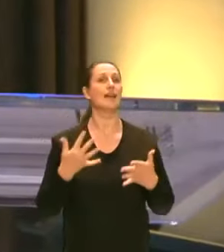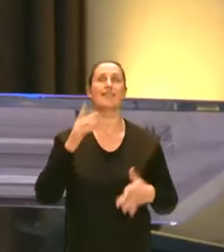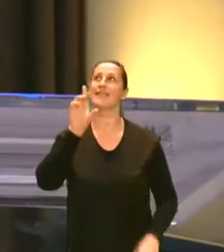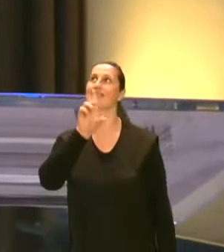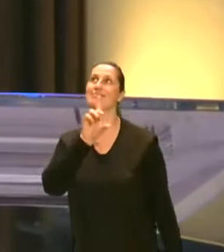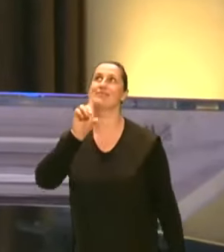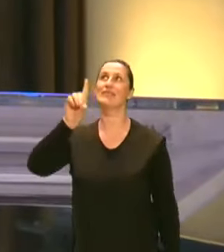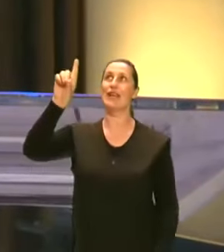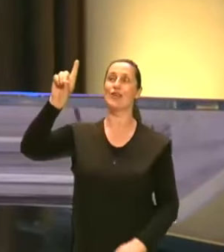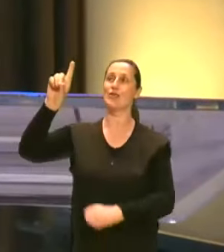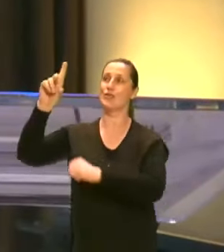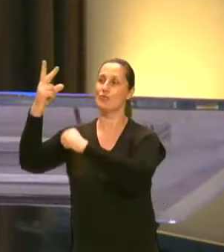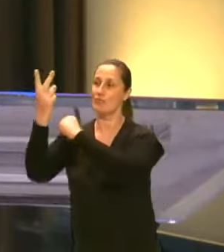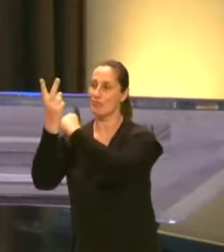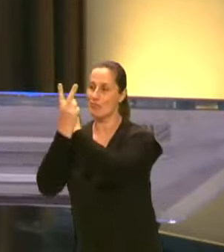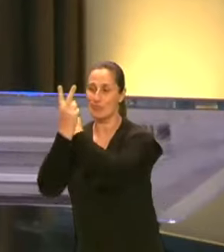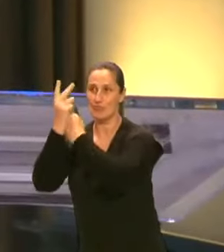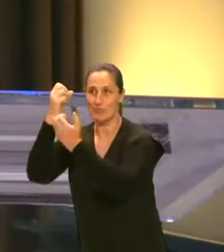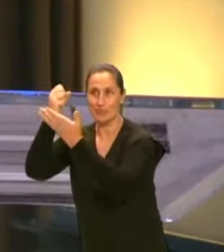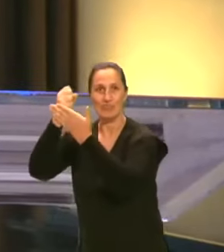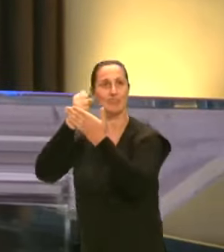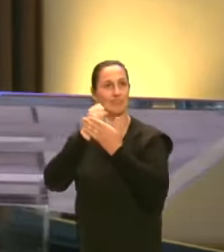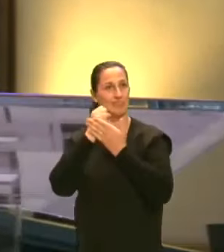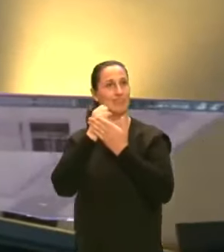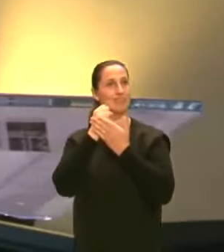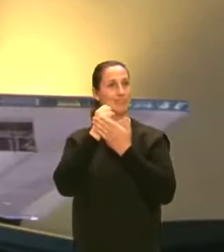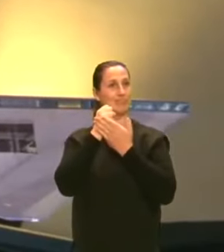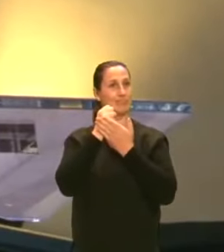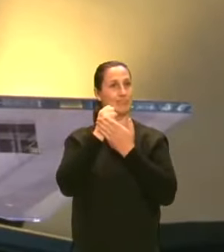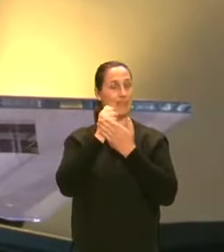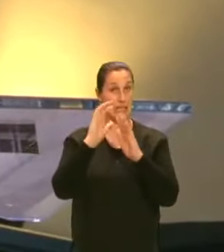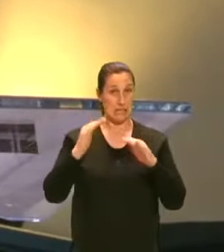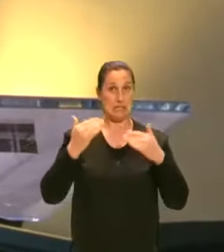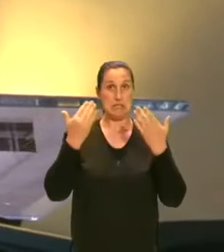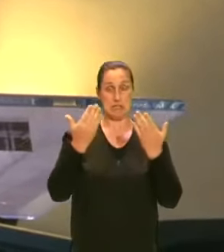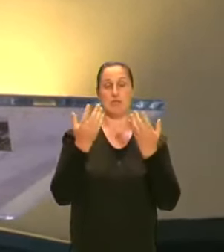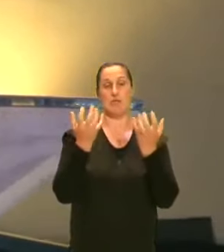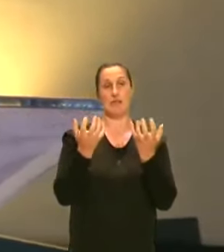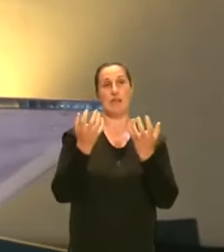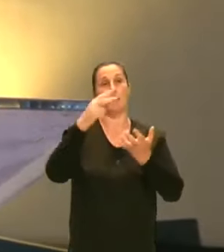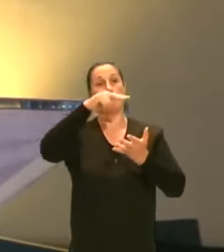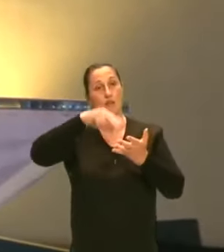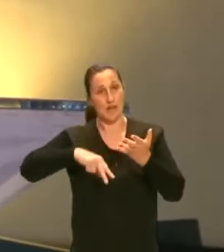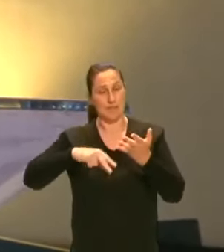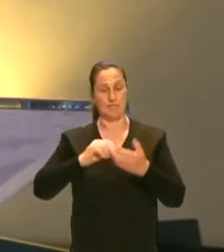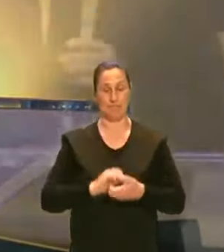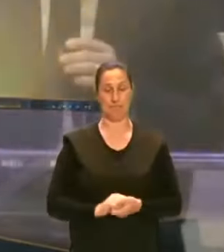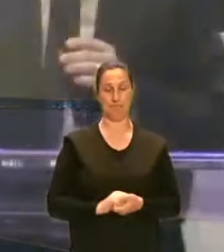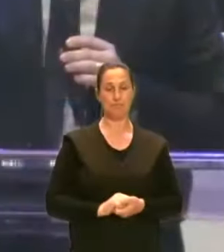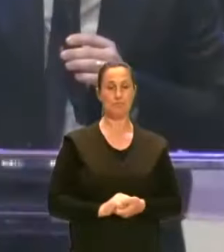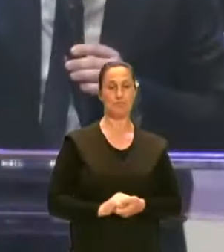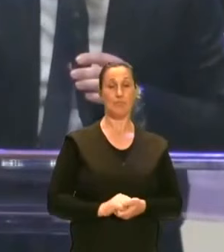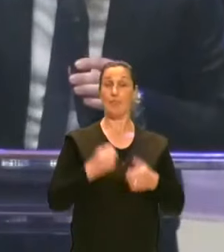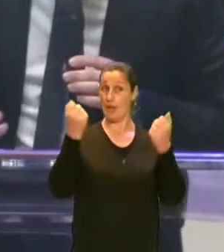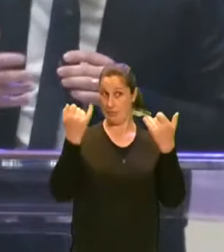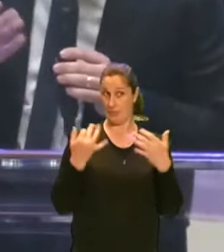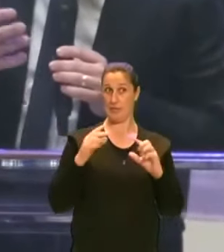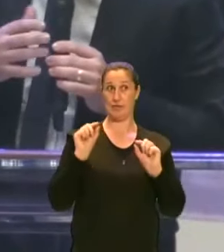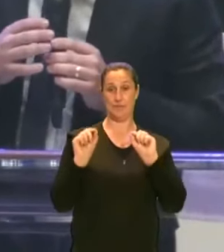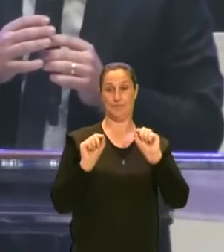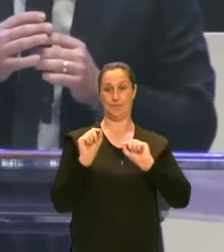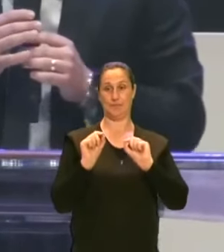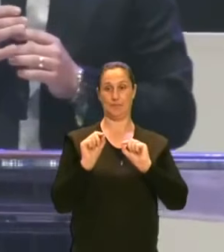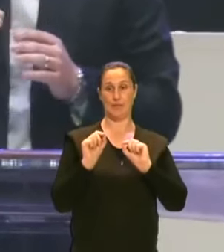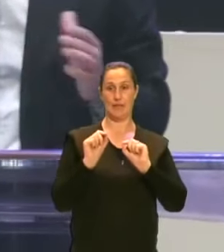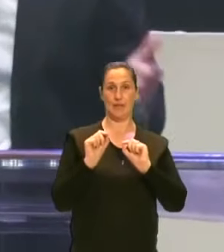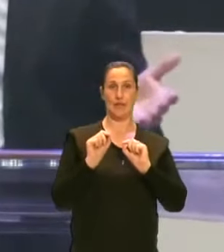socorre e nos protege. Então eu queria ler o Salmo 121. Diz assim: levanto os